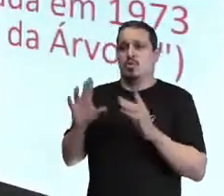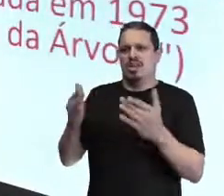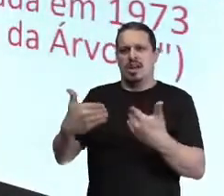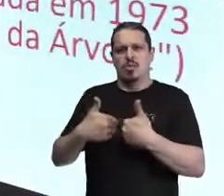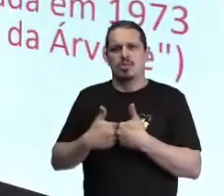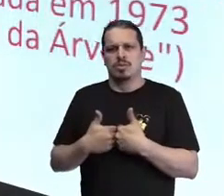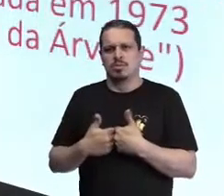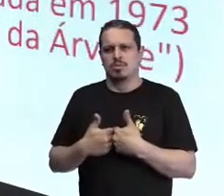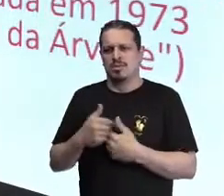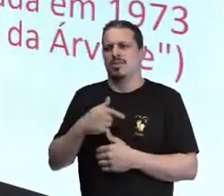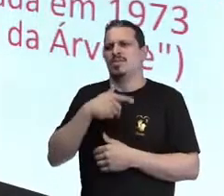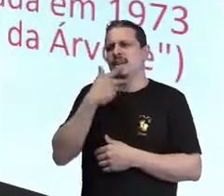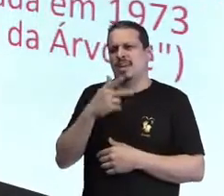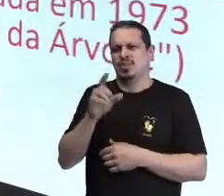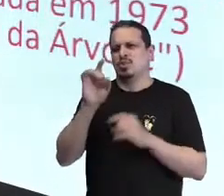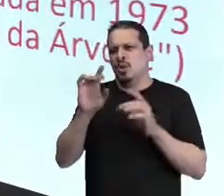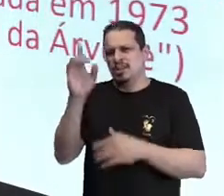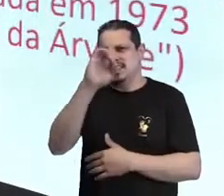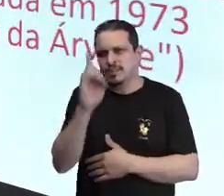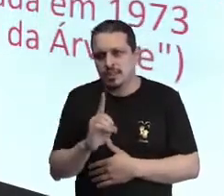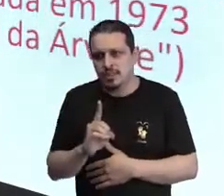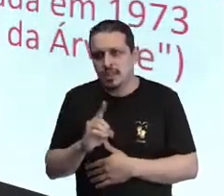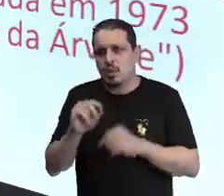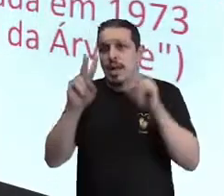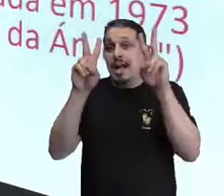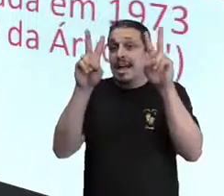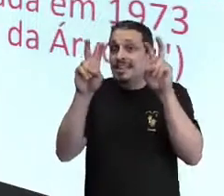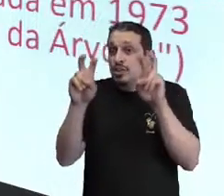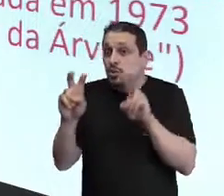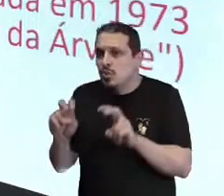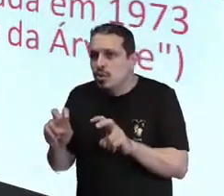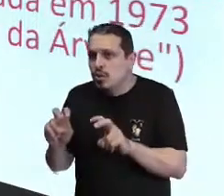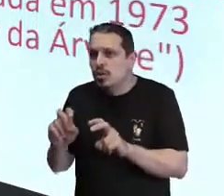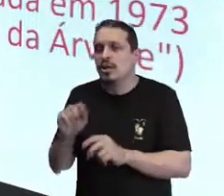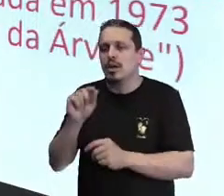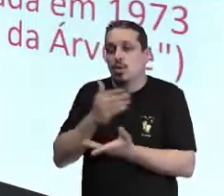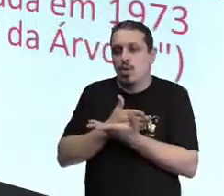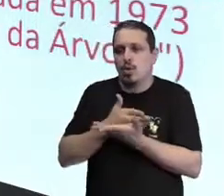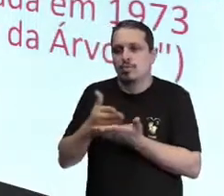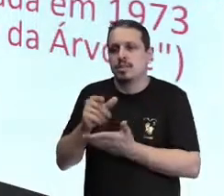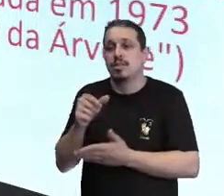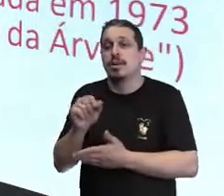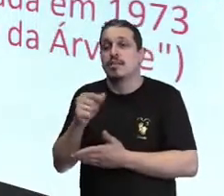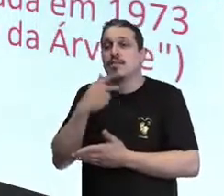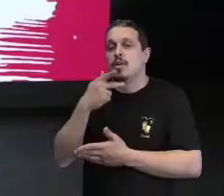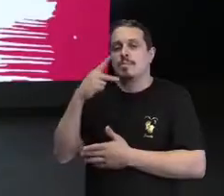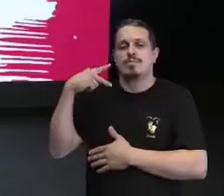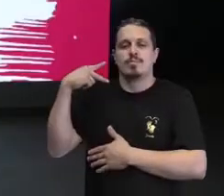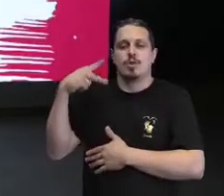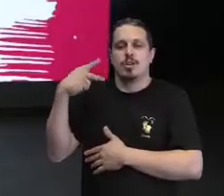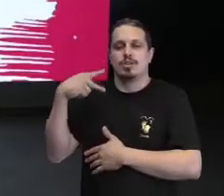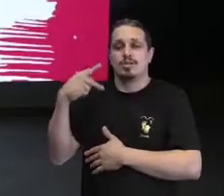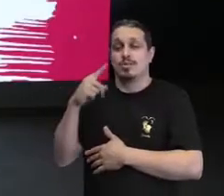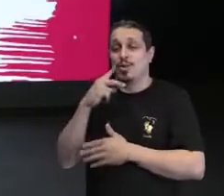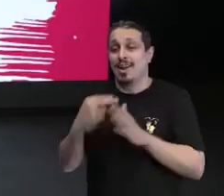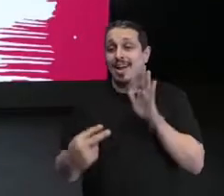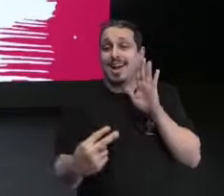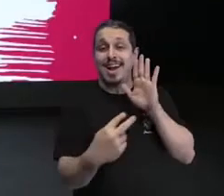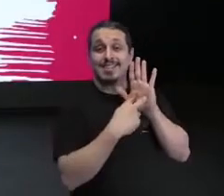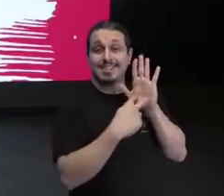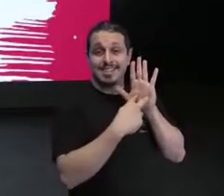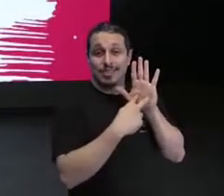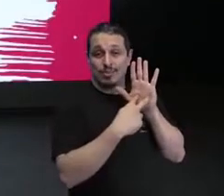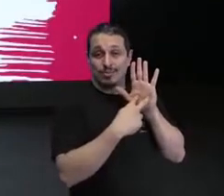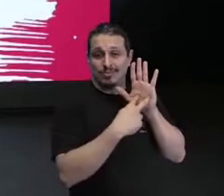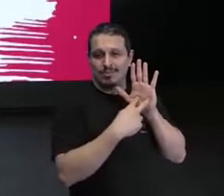só falava de deficiência. Gente, presta atenção. É através da política que a gente ganha